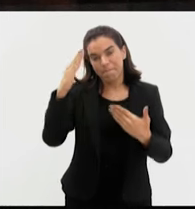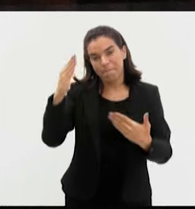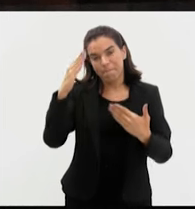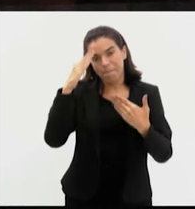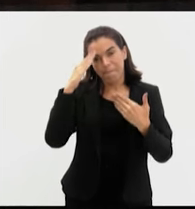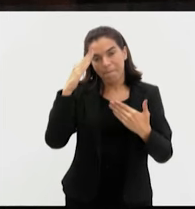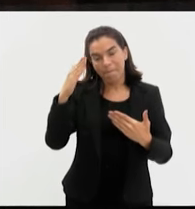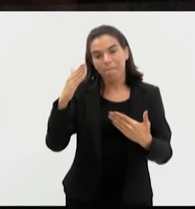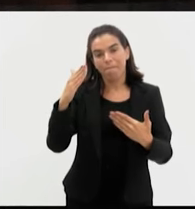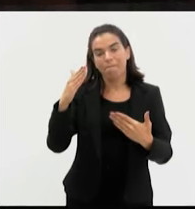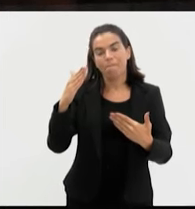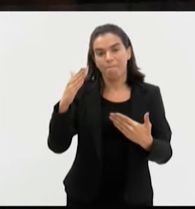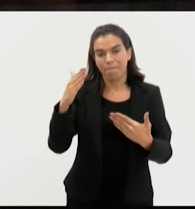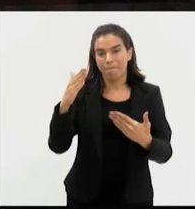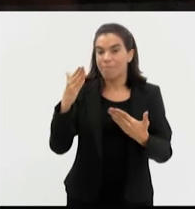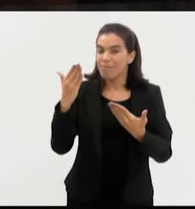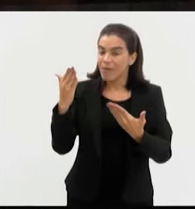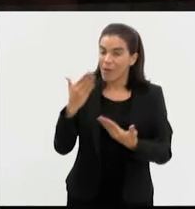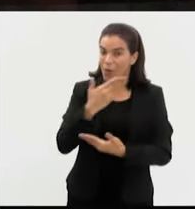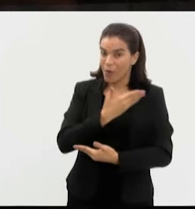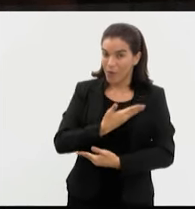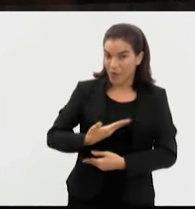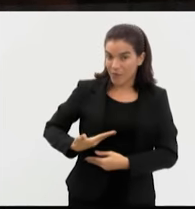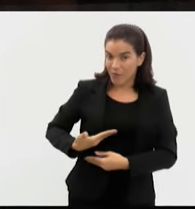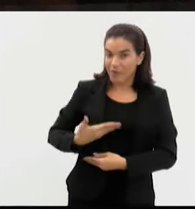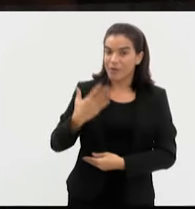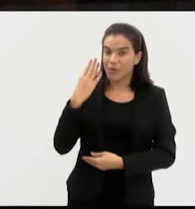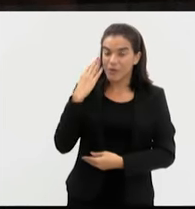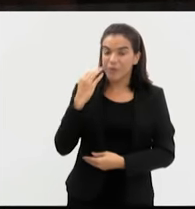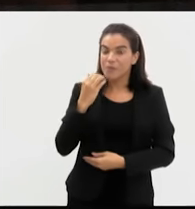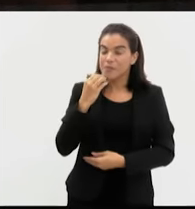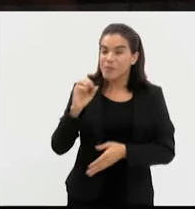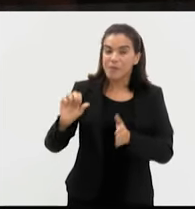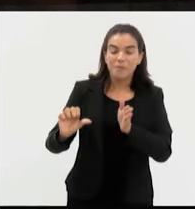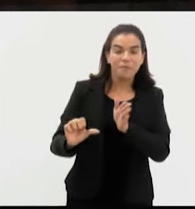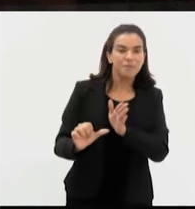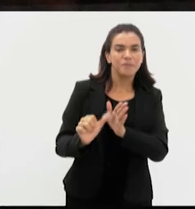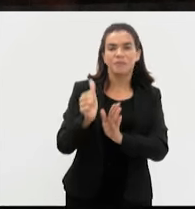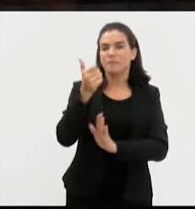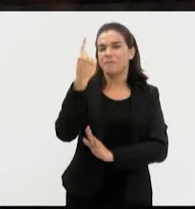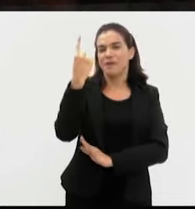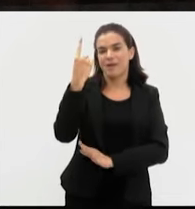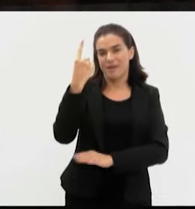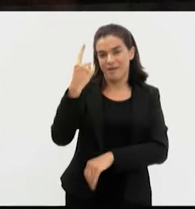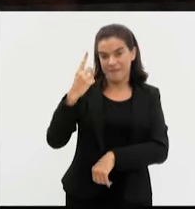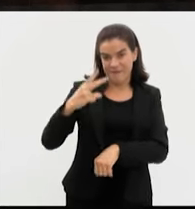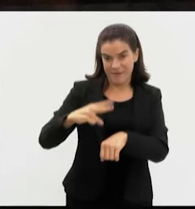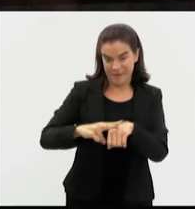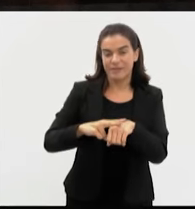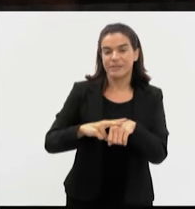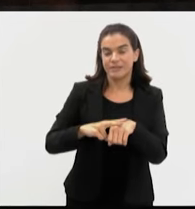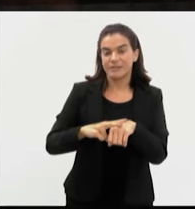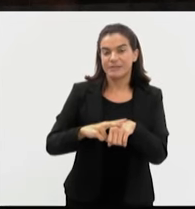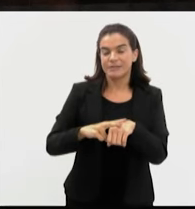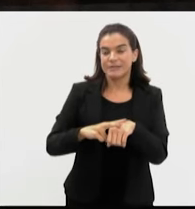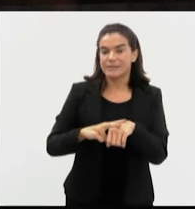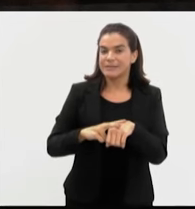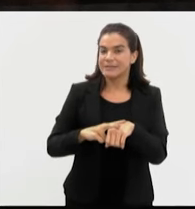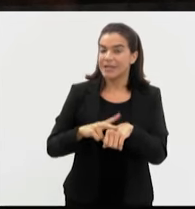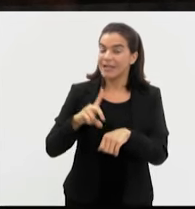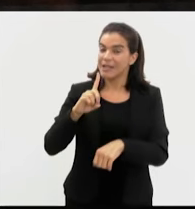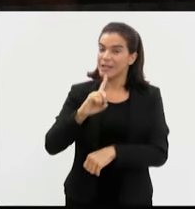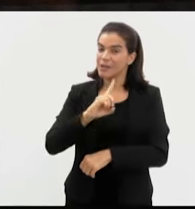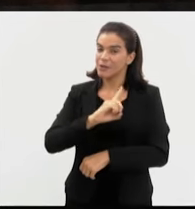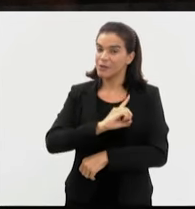agradecer ao nosso Governador que pela primeira vez que eu saba Tô tendo ali em Duque